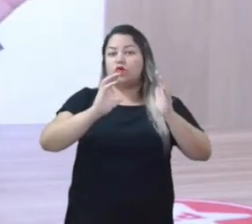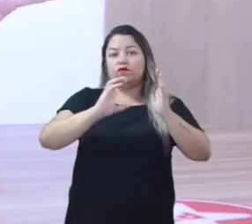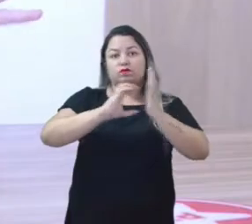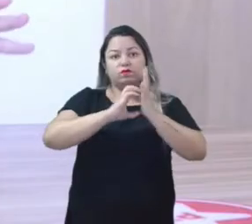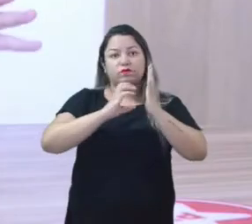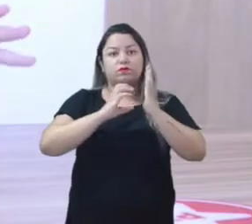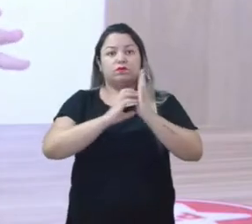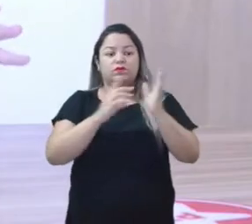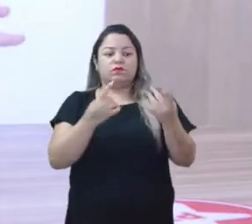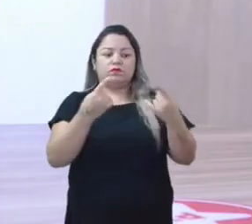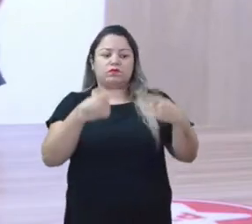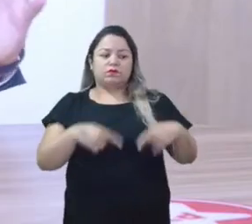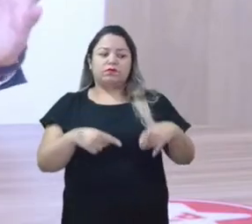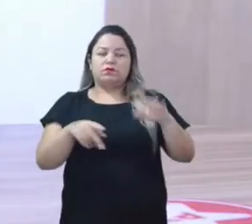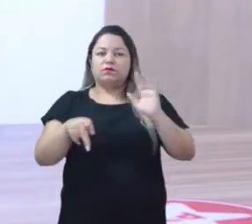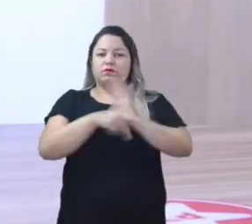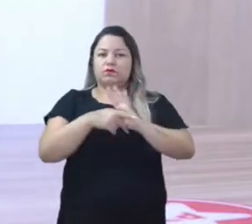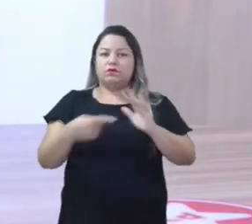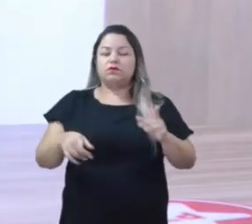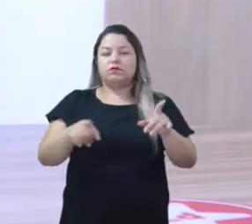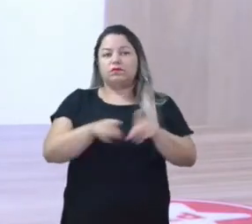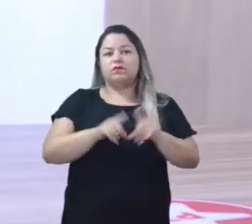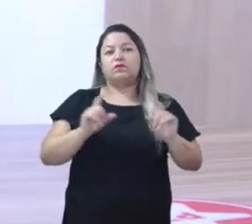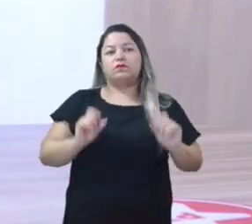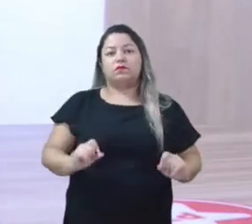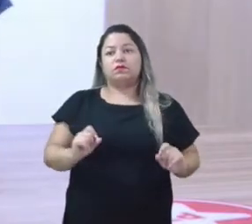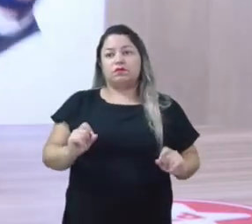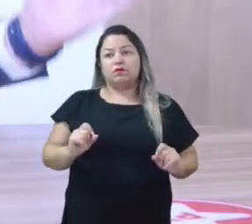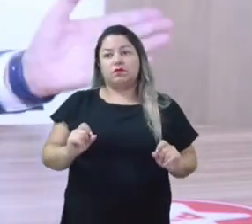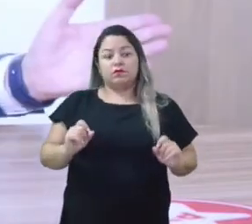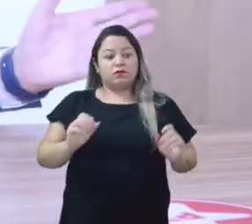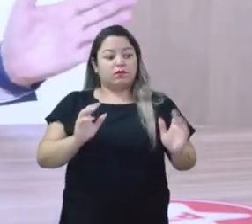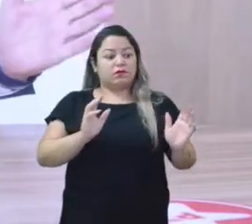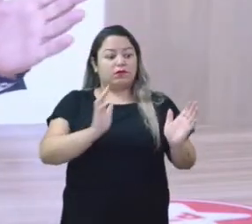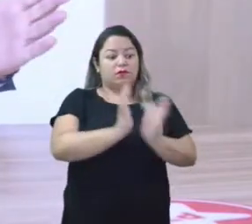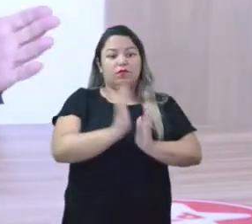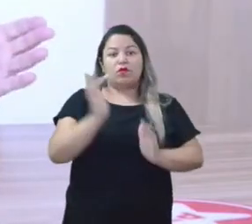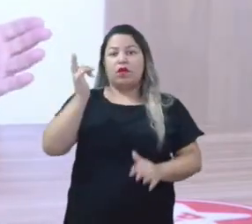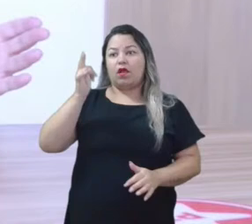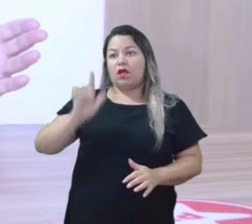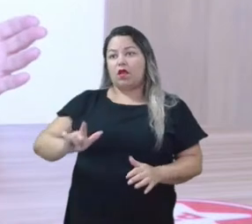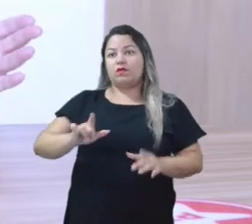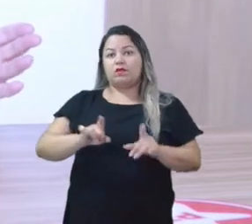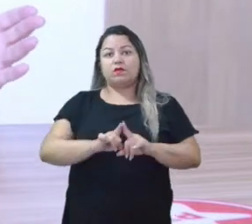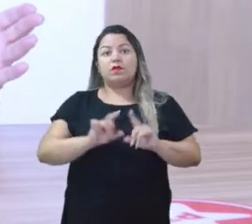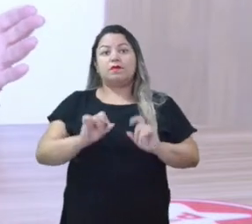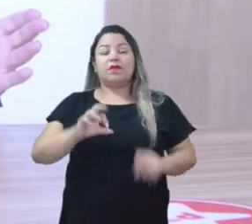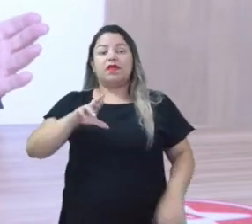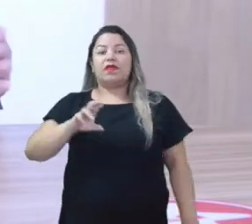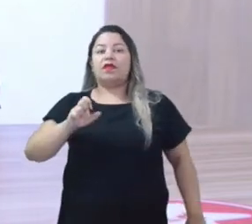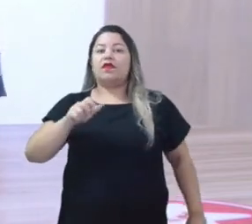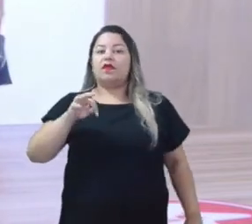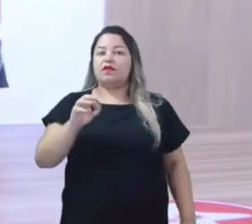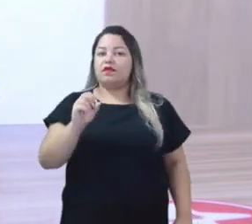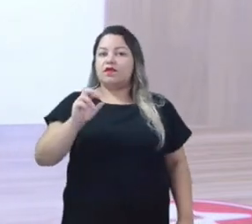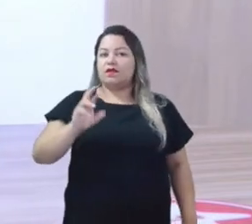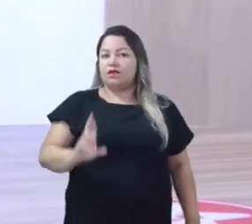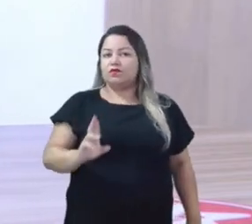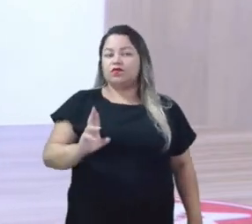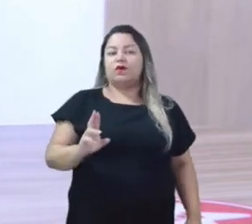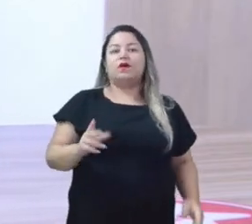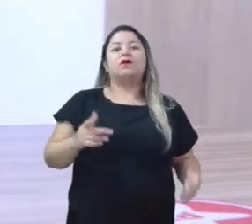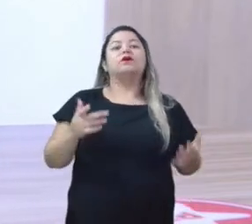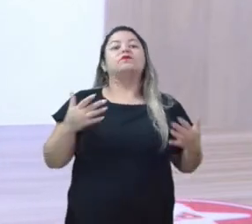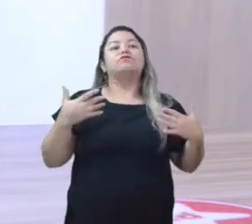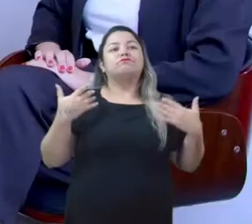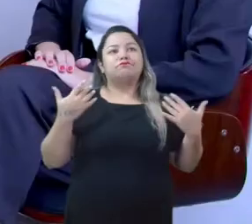tem representação proporcional ao tamanho da sua bancada, elege uma mesa diretora e um relator, um novo relator, e aí